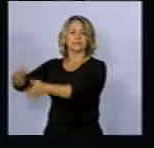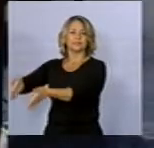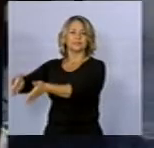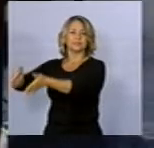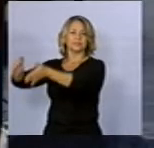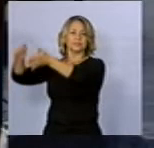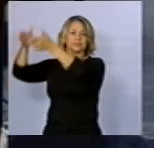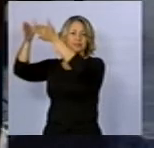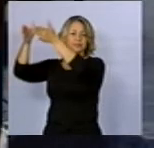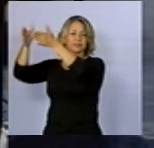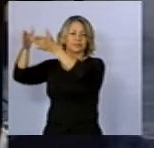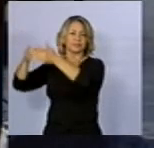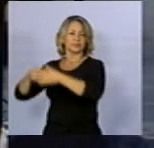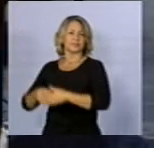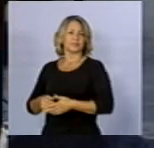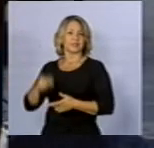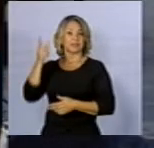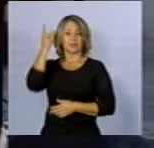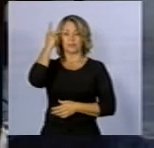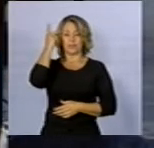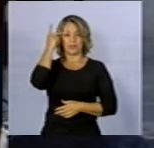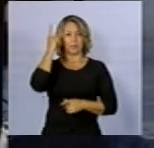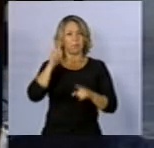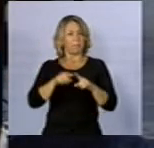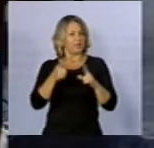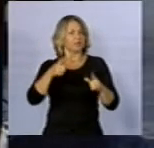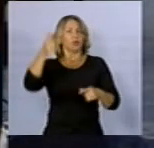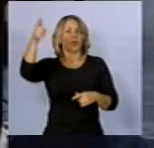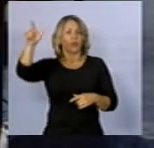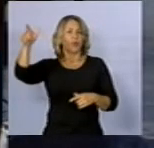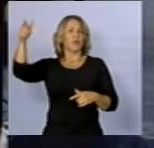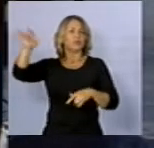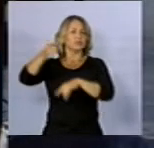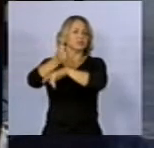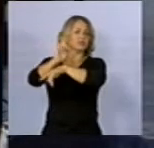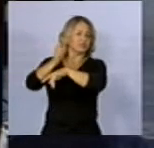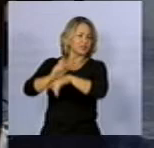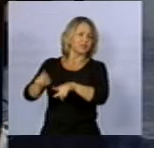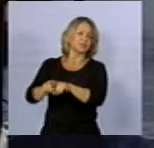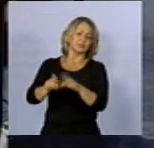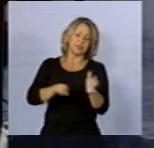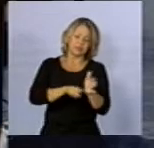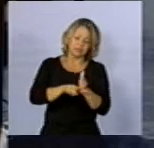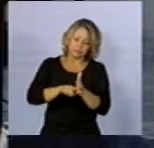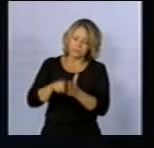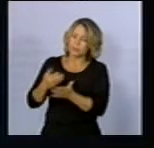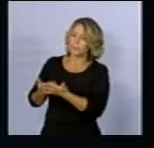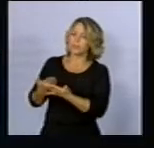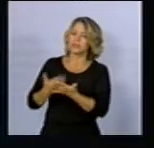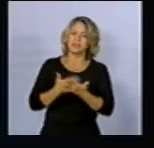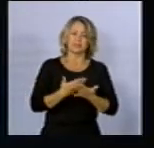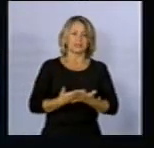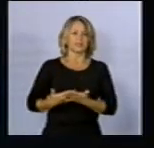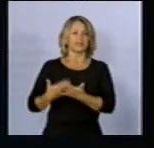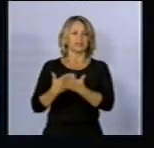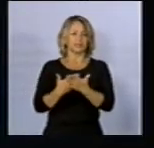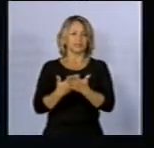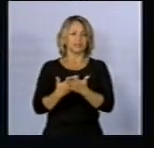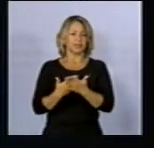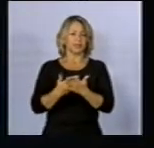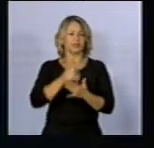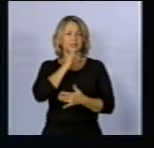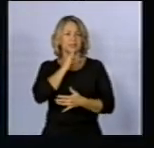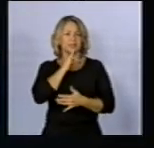E isso em São Paulo, mas existem outras situações, um estudo que está citado, que nós realizamos no